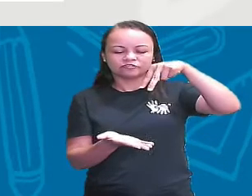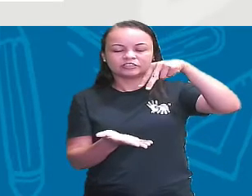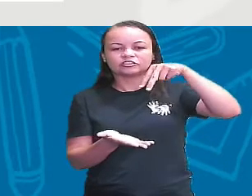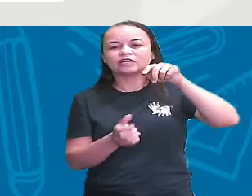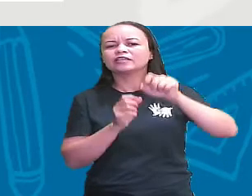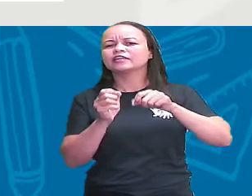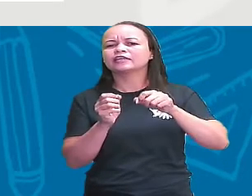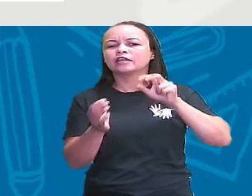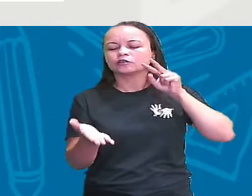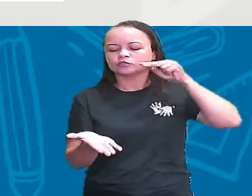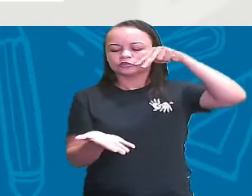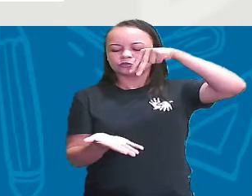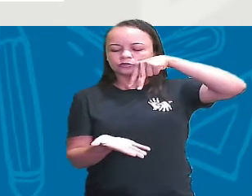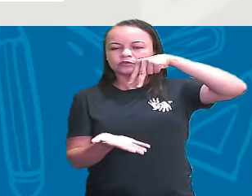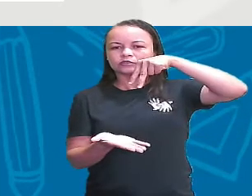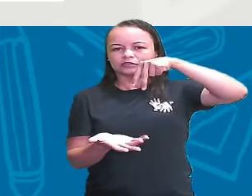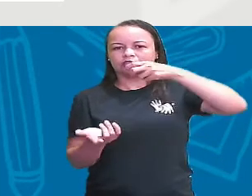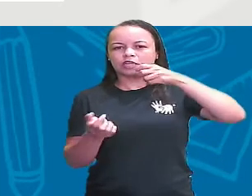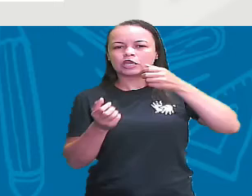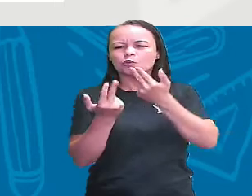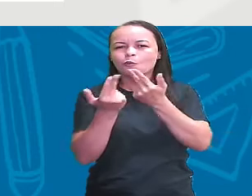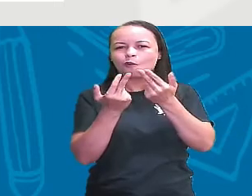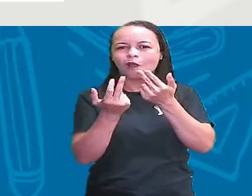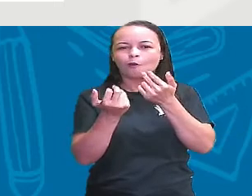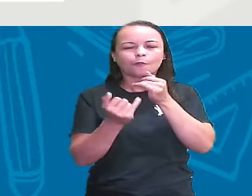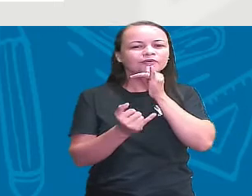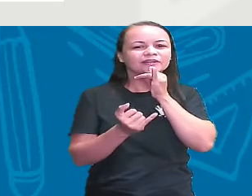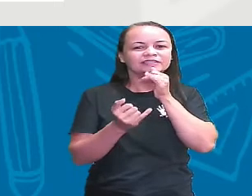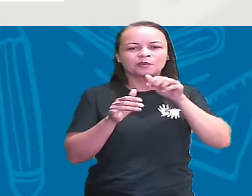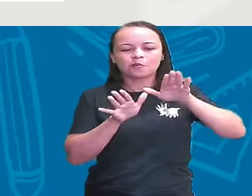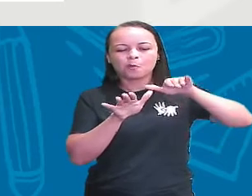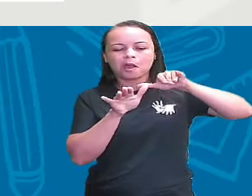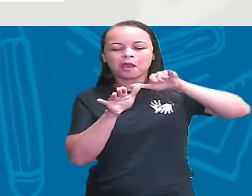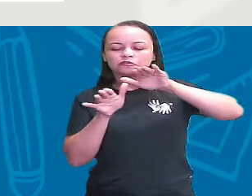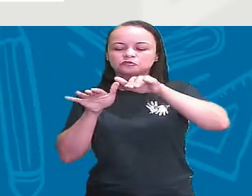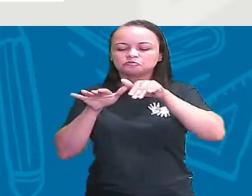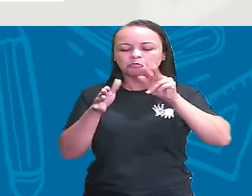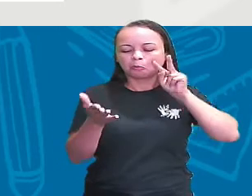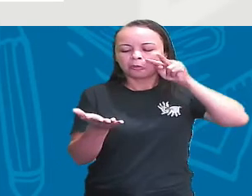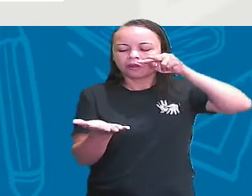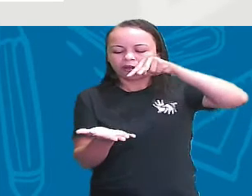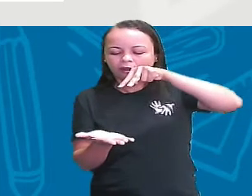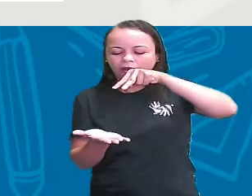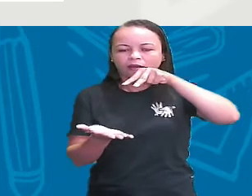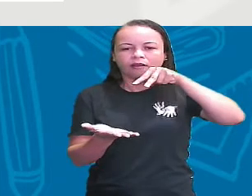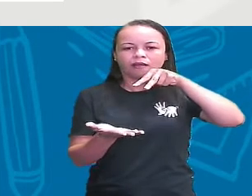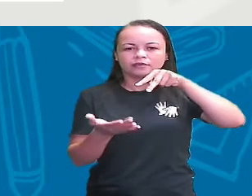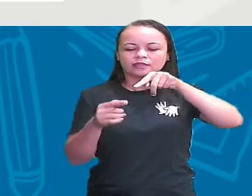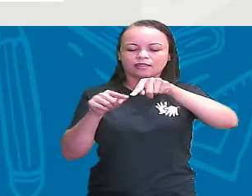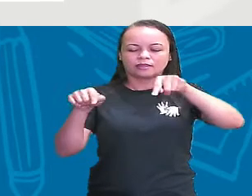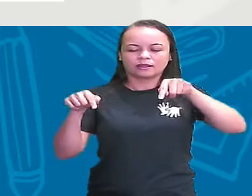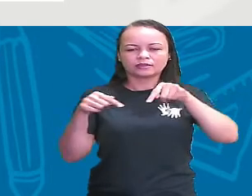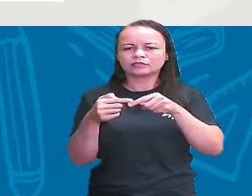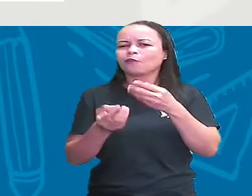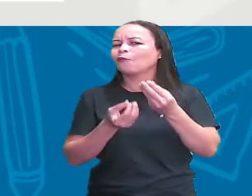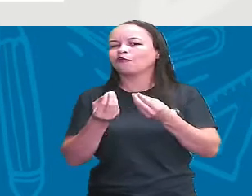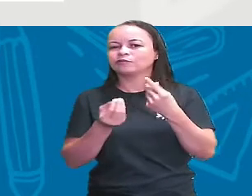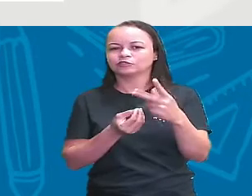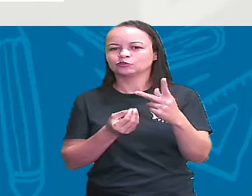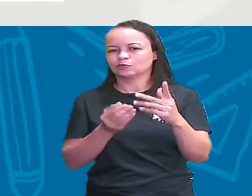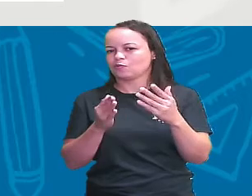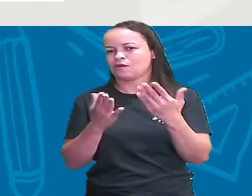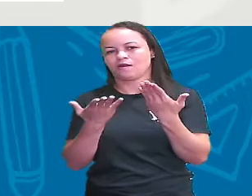o quê? De voo de pássaro. Vai fazer uma visão de cima. De como seria a sua sala de